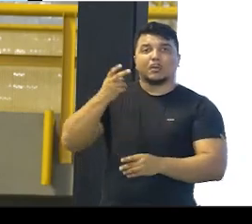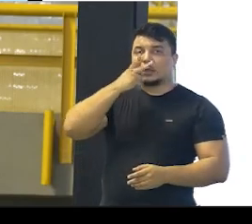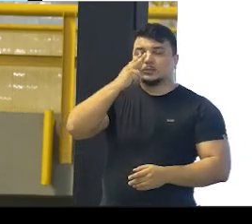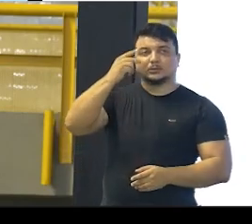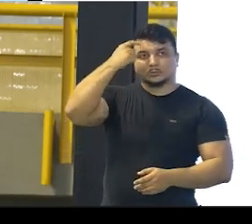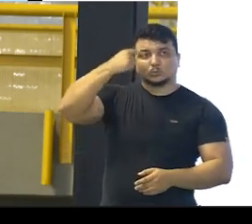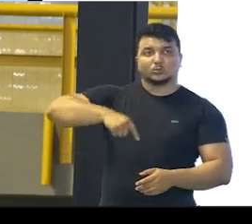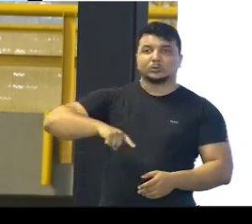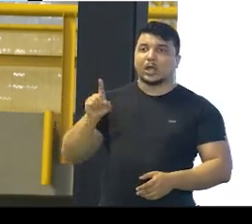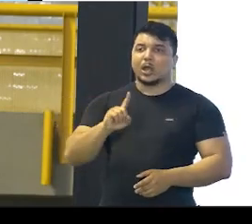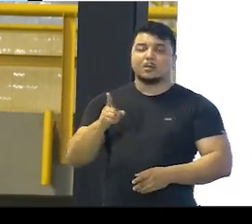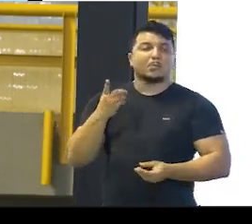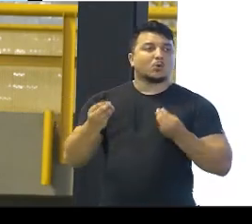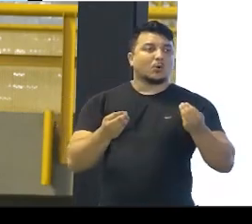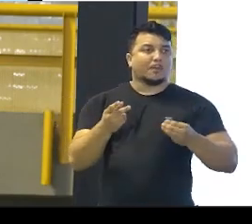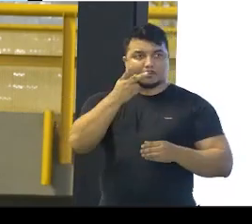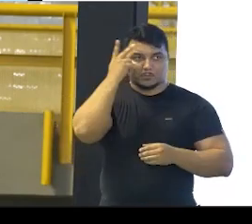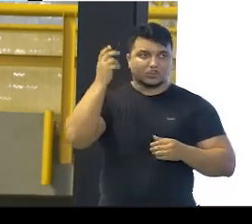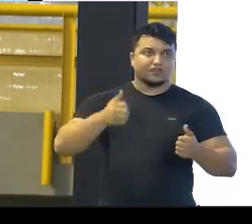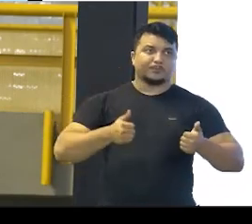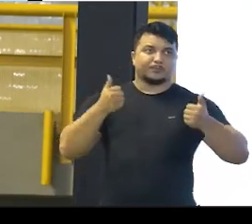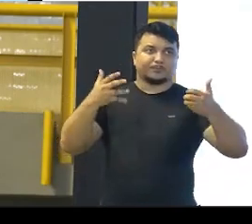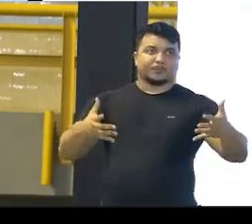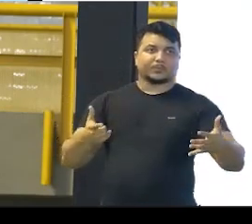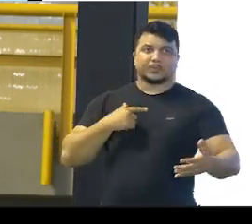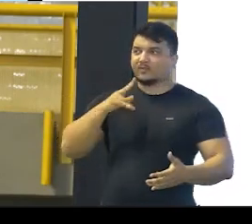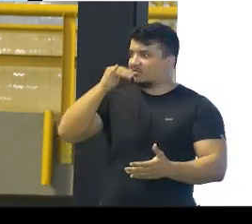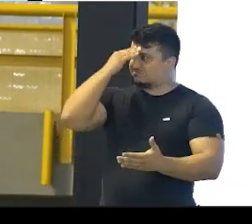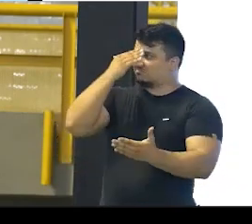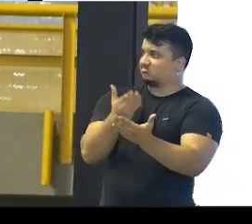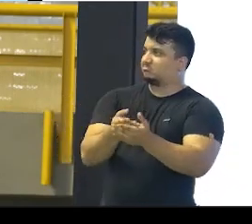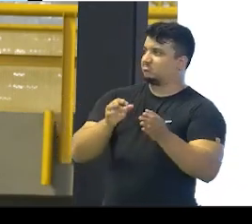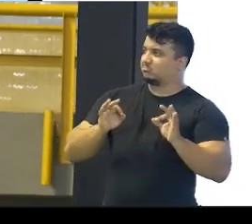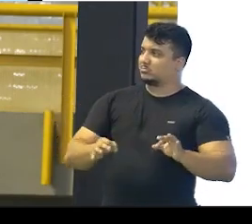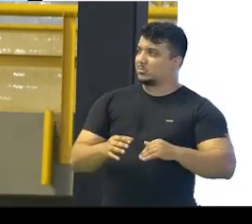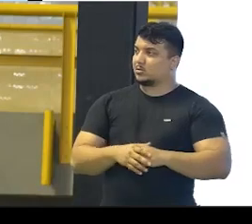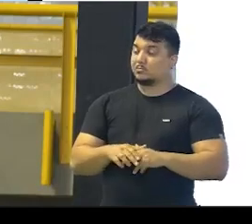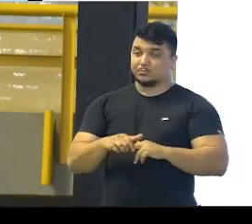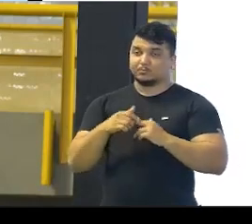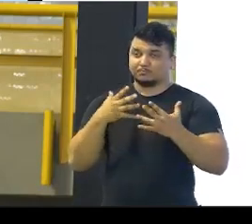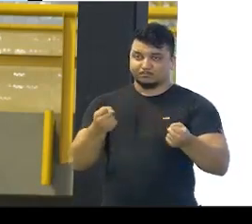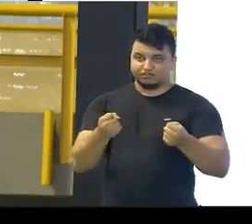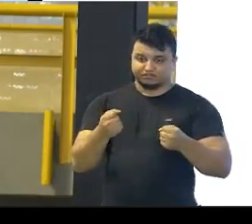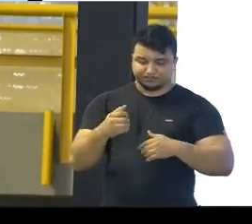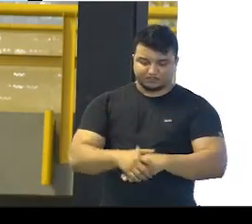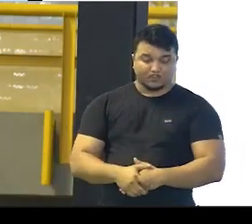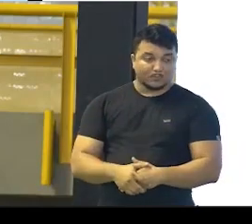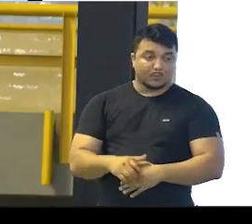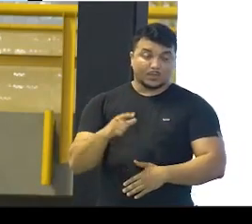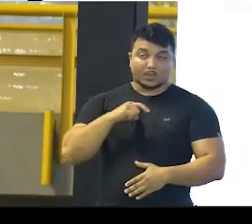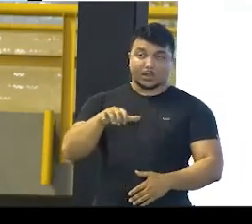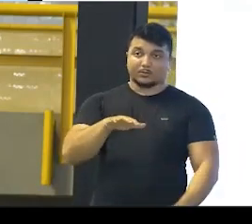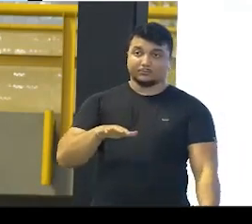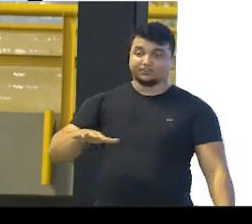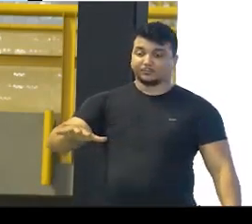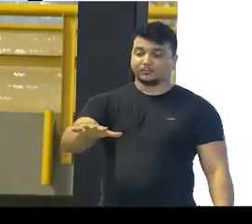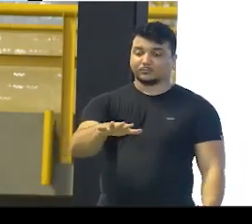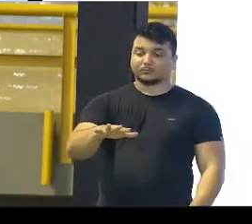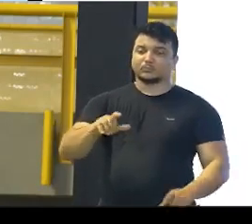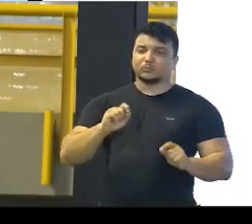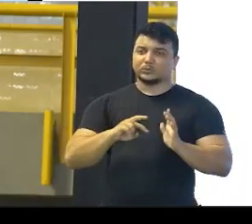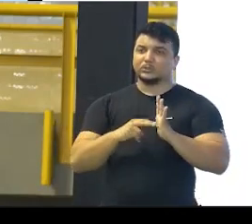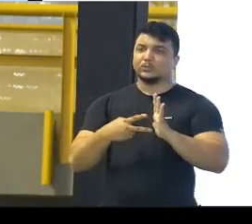mostrar que dá para a gente chegar no valor da área só em função de uma. Tem algumas pessoas que